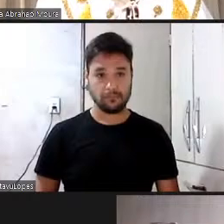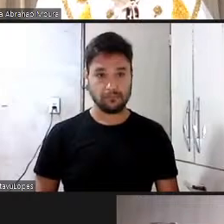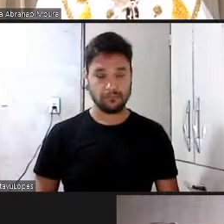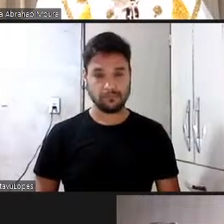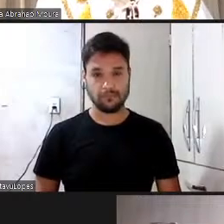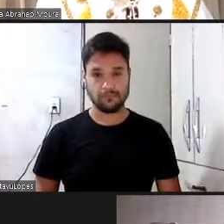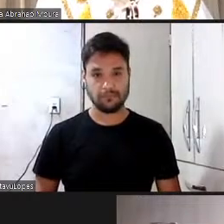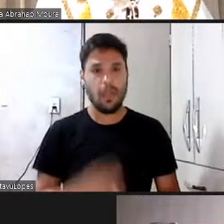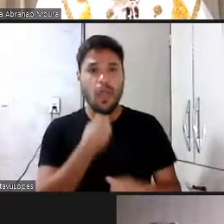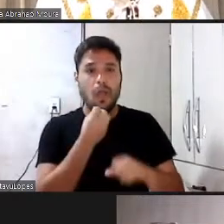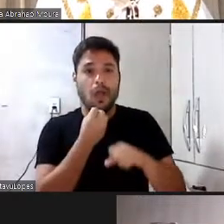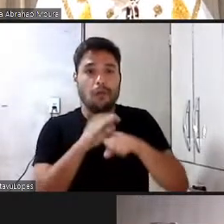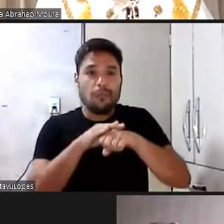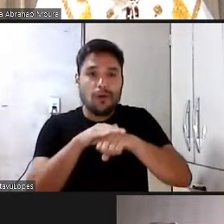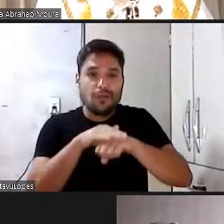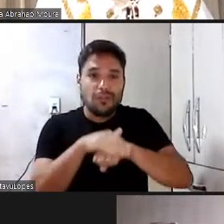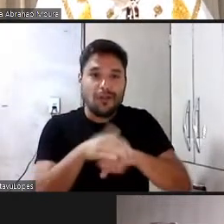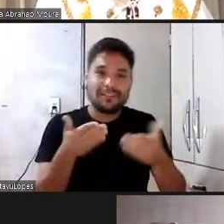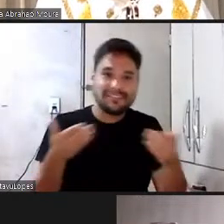Boa noite.